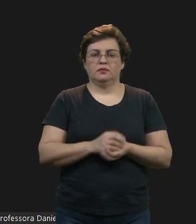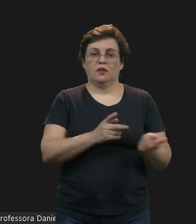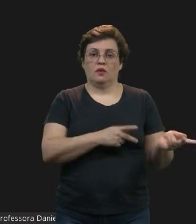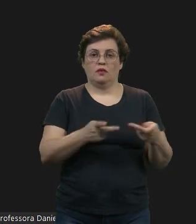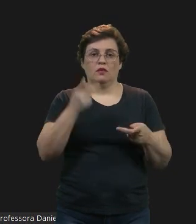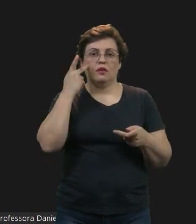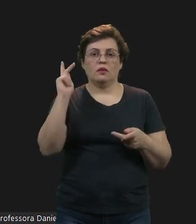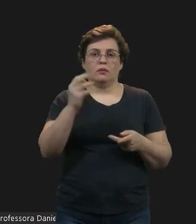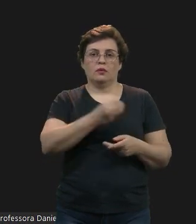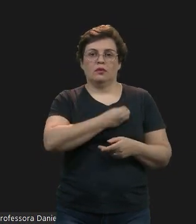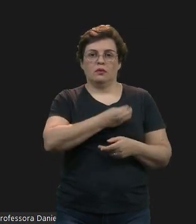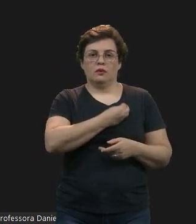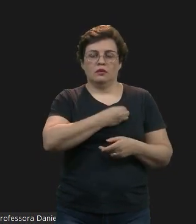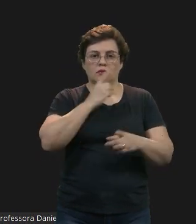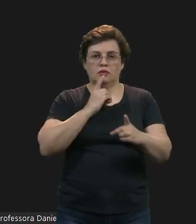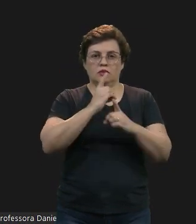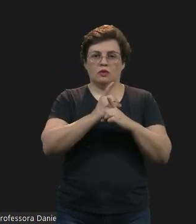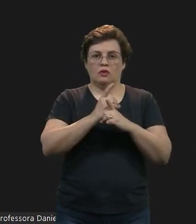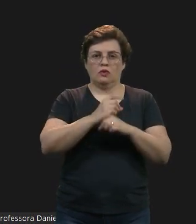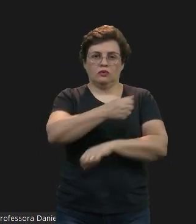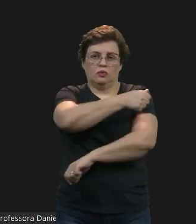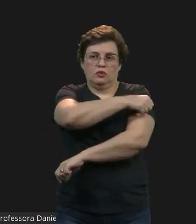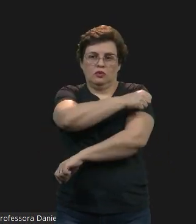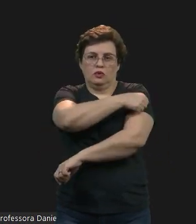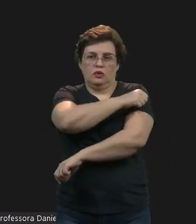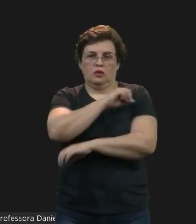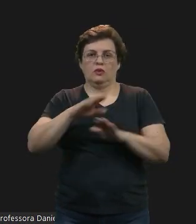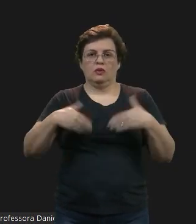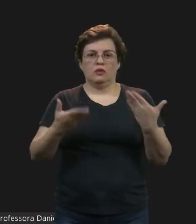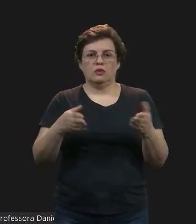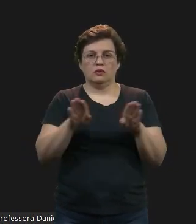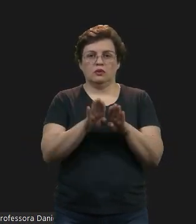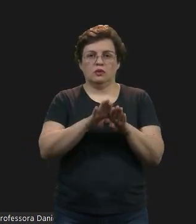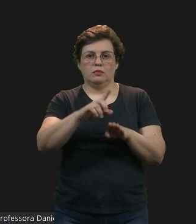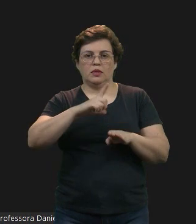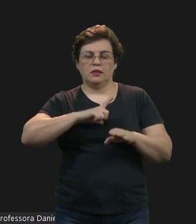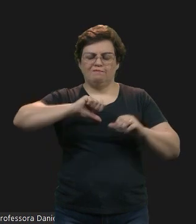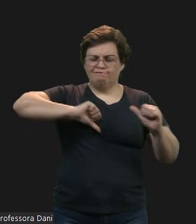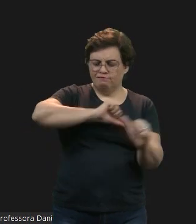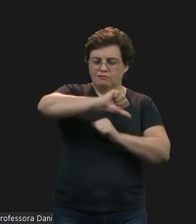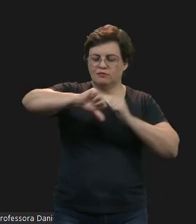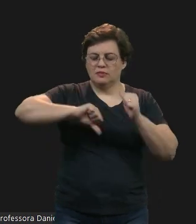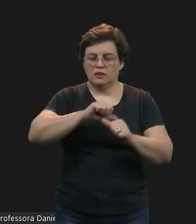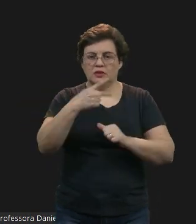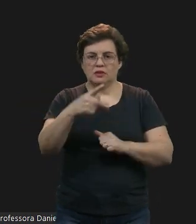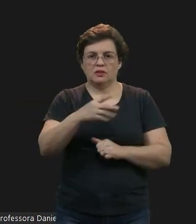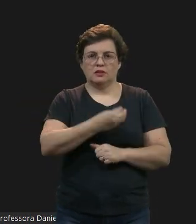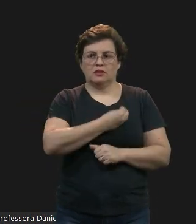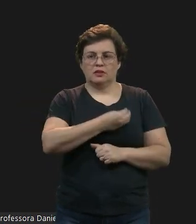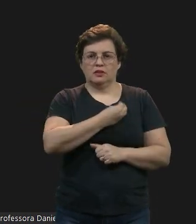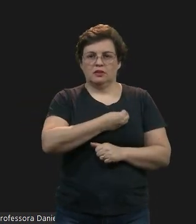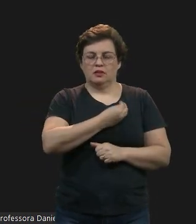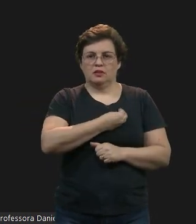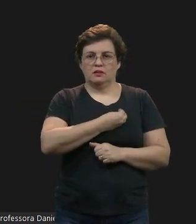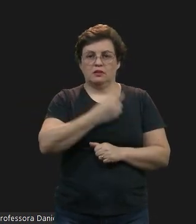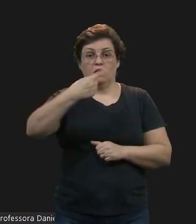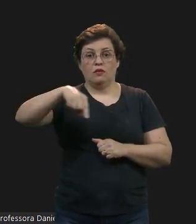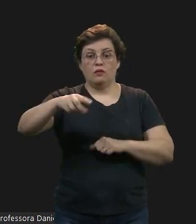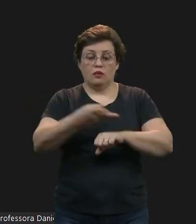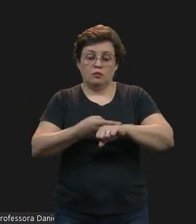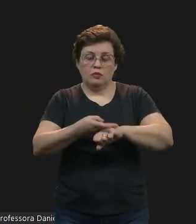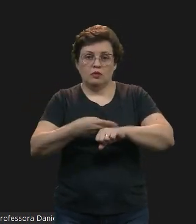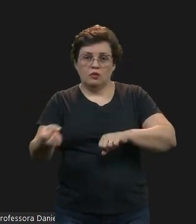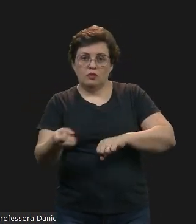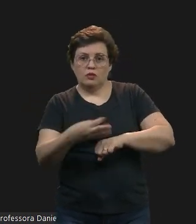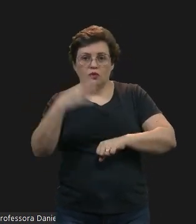para participar de um encontro no Rio de Janeiro, quando também teve uma guinada em sua vida. Célio foi em busca de um novo